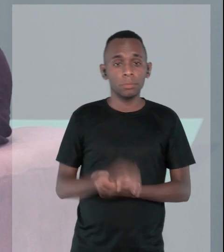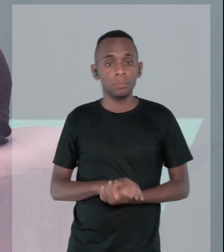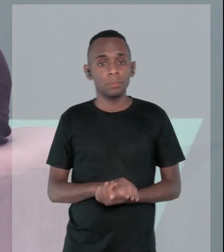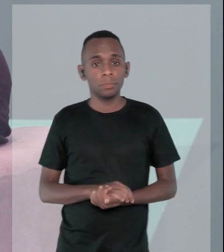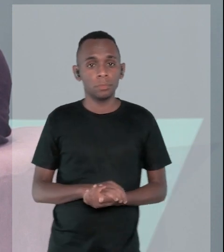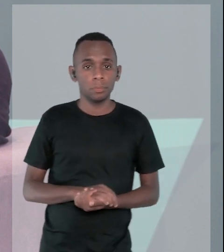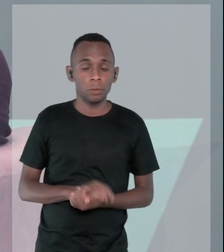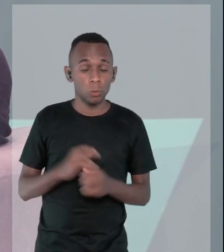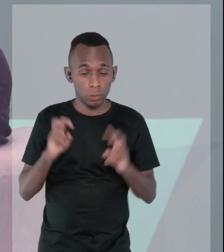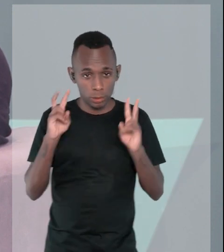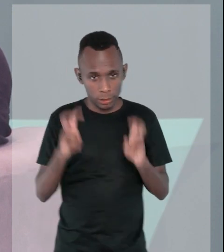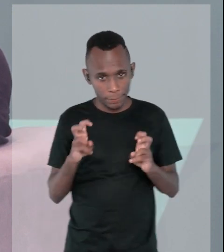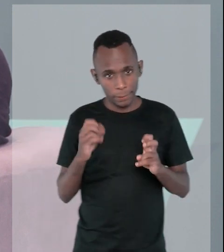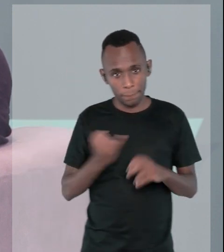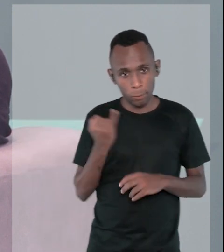Aí vem a questão.